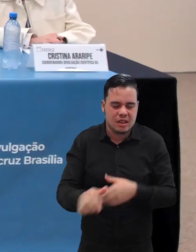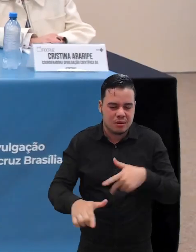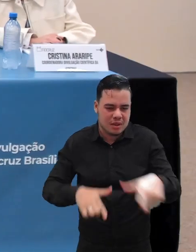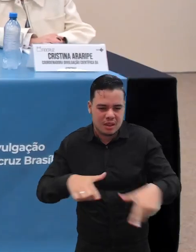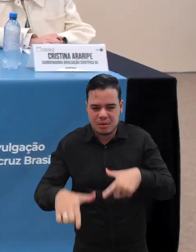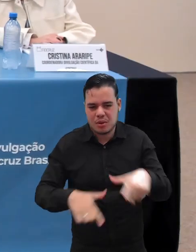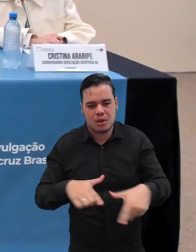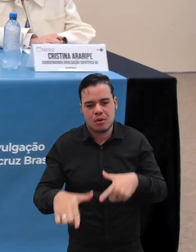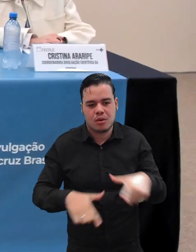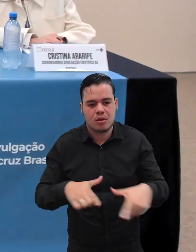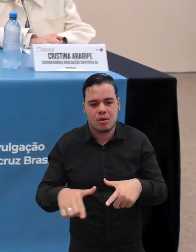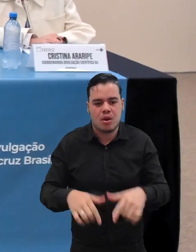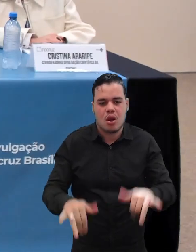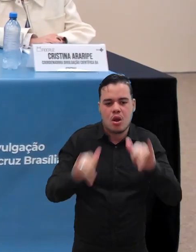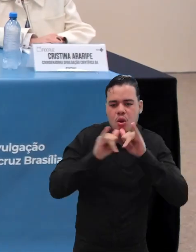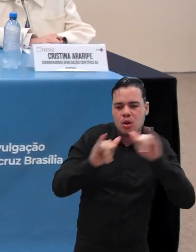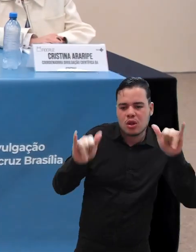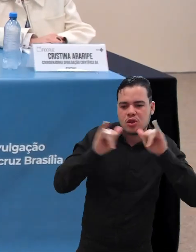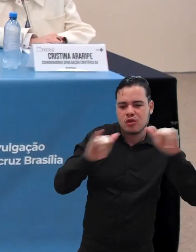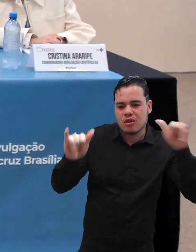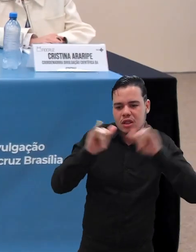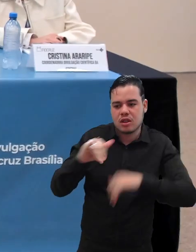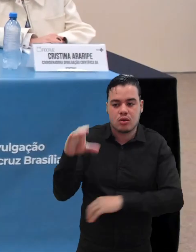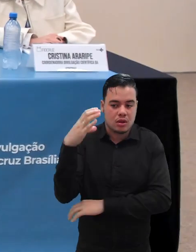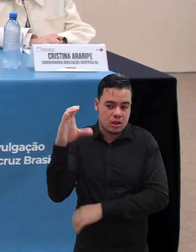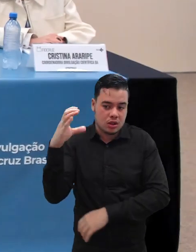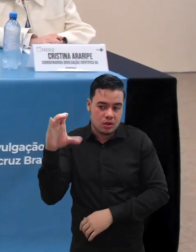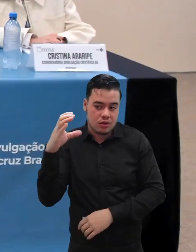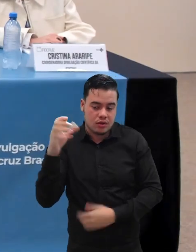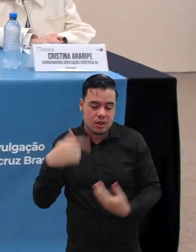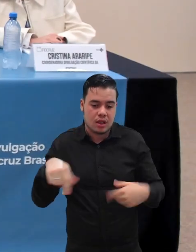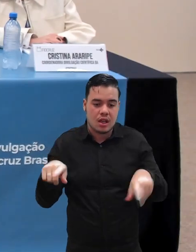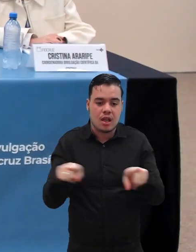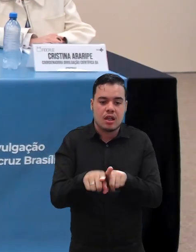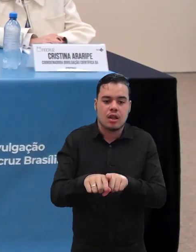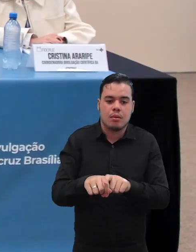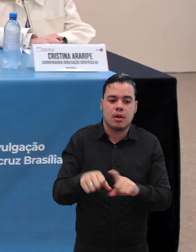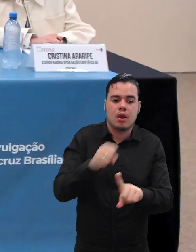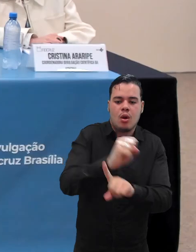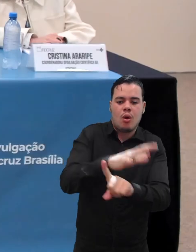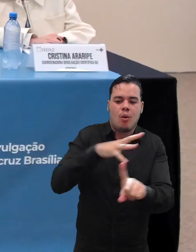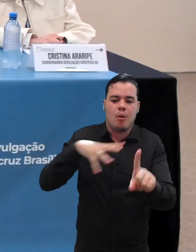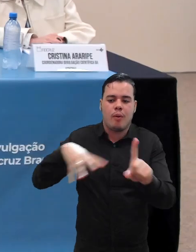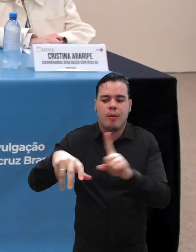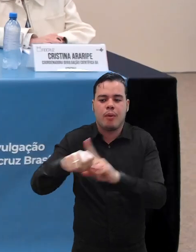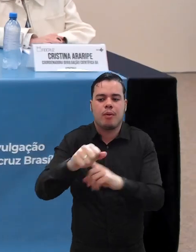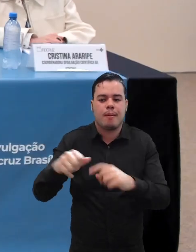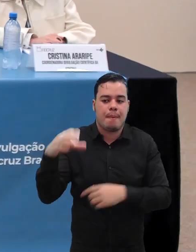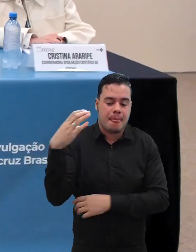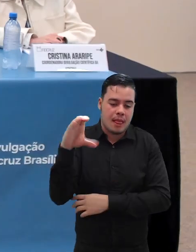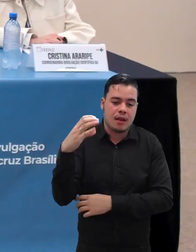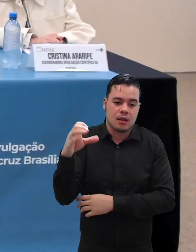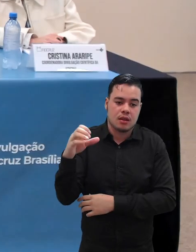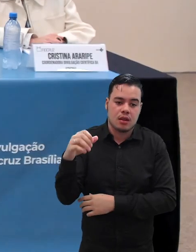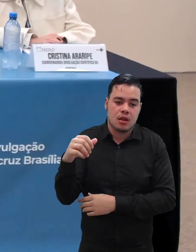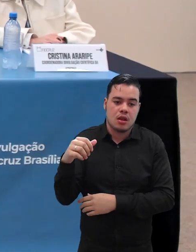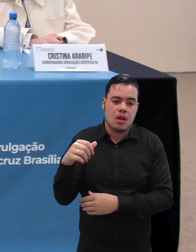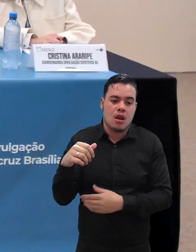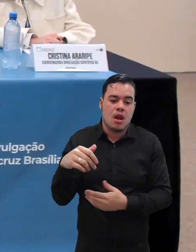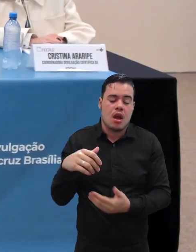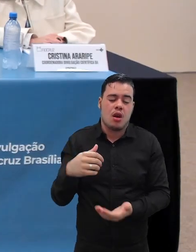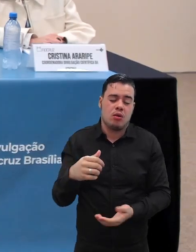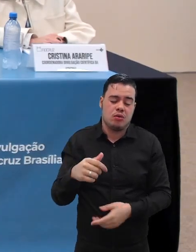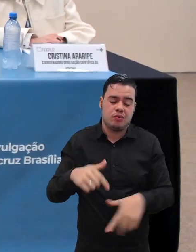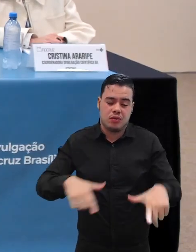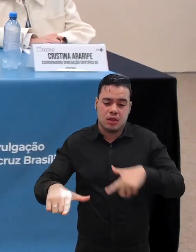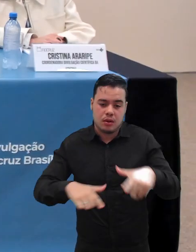questão da divulgação científica e da popularização da ciência. Então, esse trabalho foi permanente,